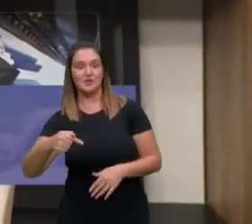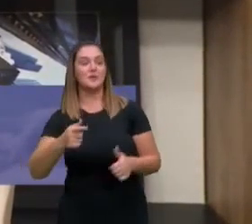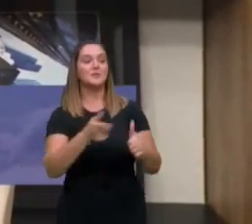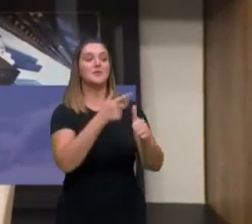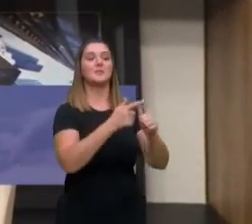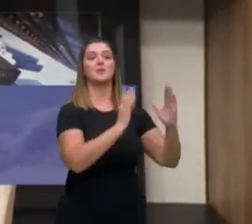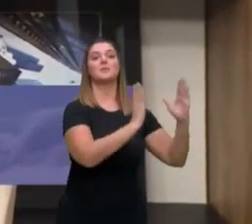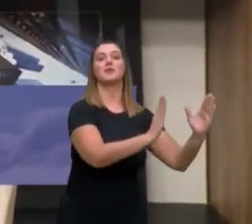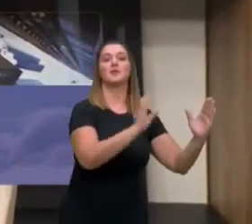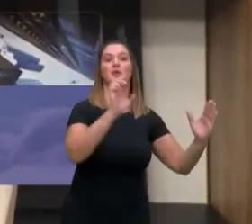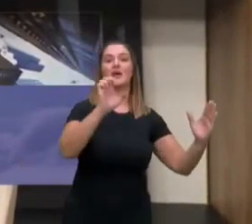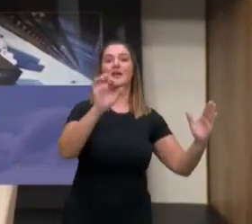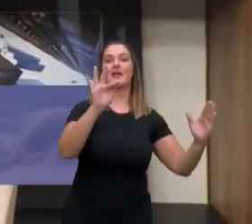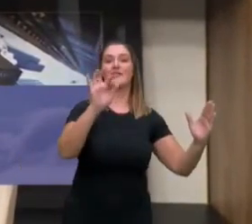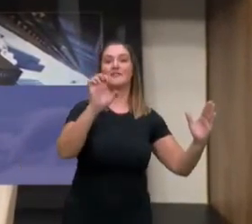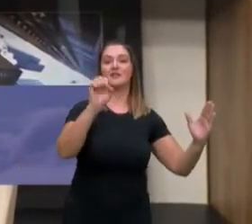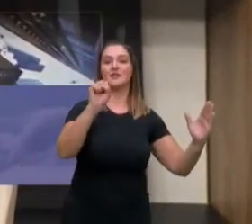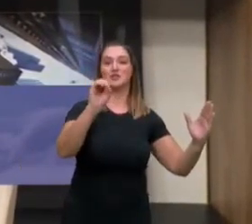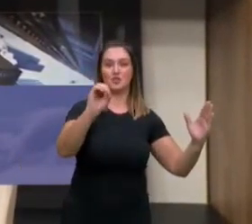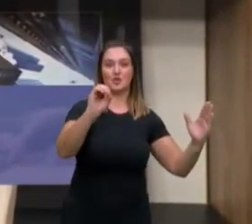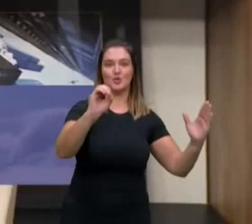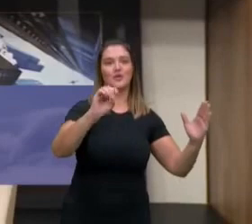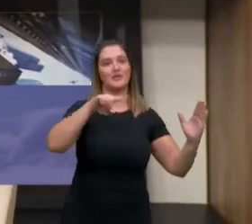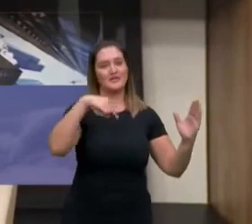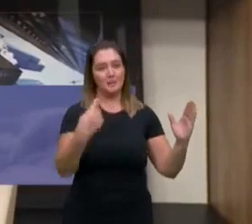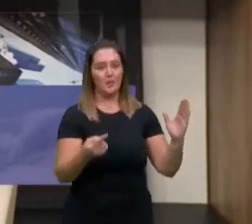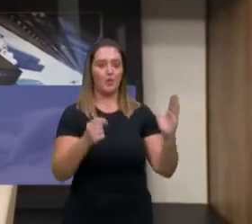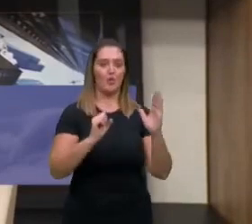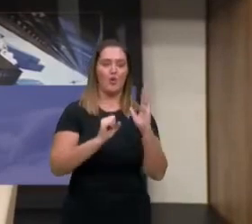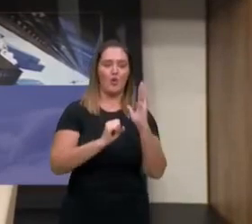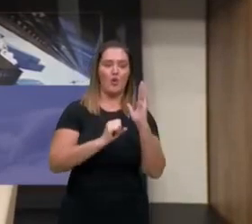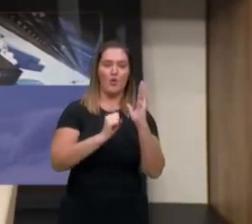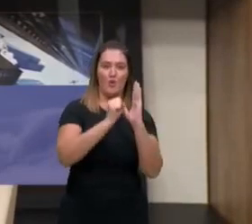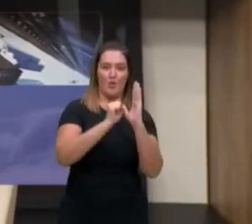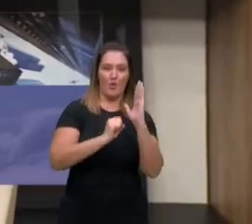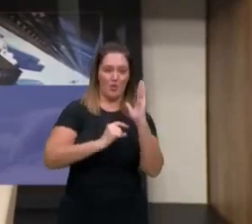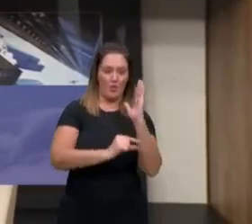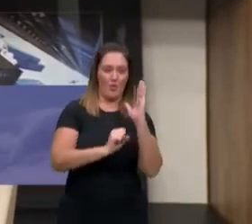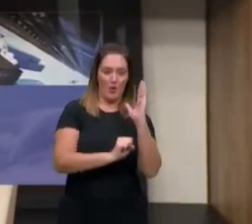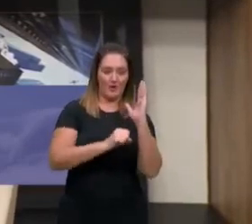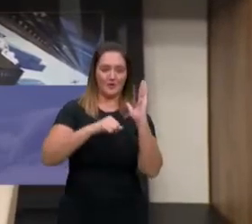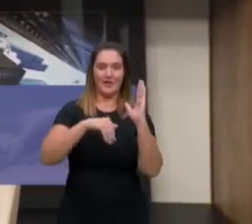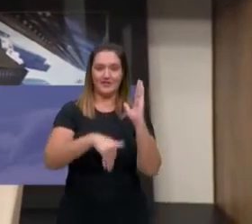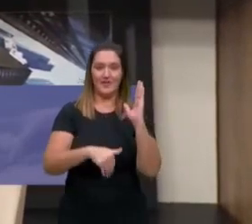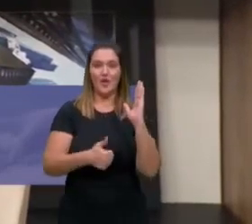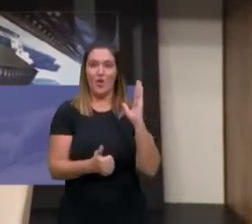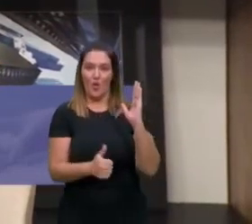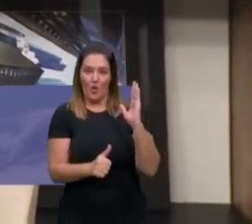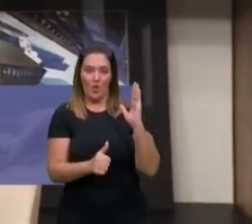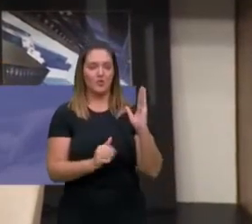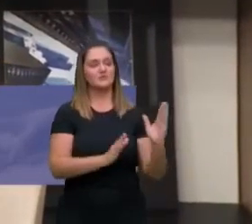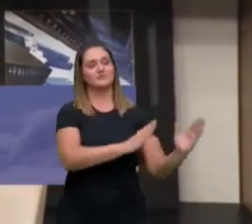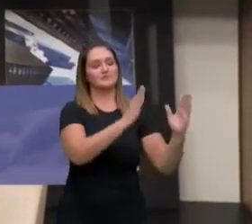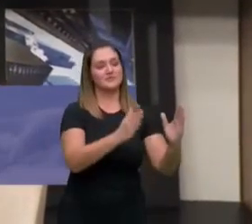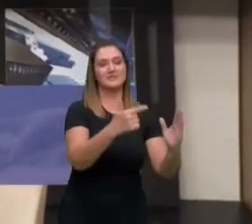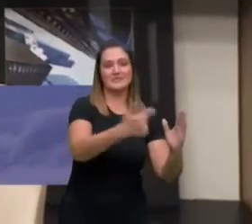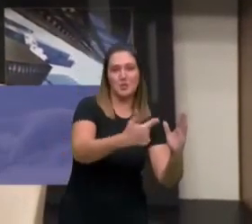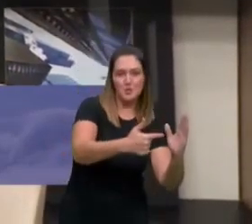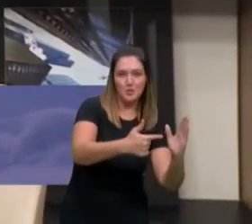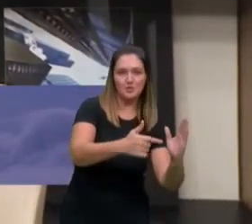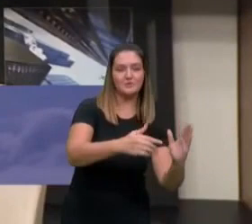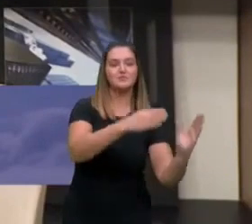a Éfeso. Do verso 8 até o verso 11, a segunda carta a Esmirna. Do verso 12 até o